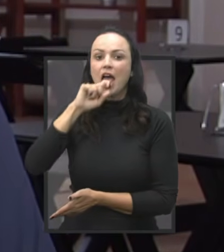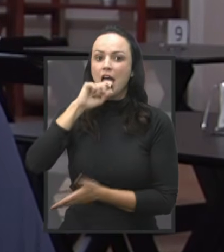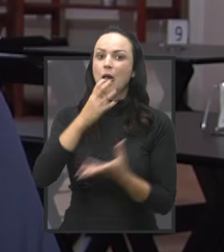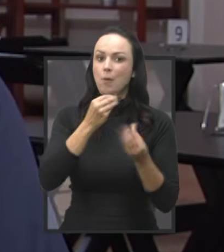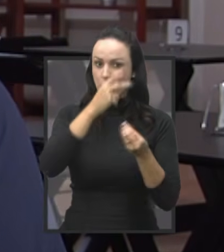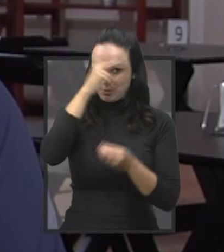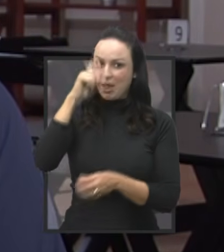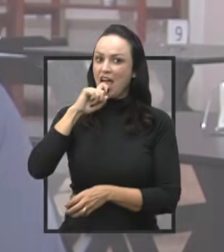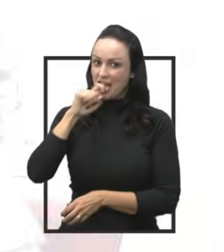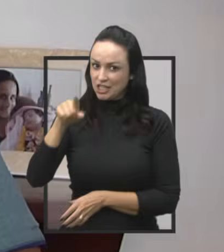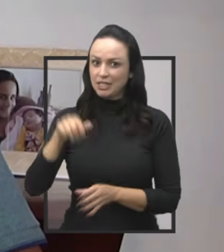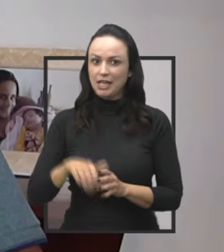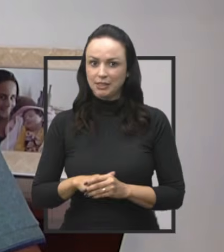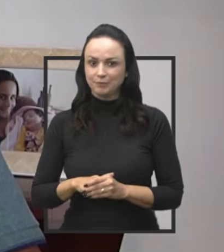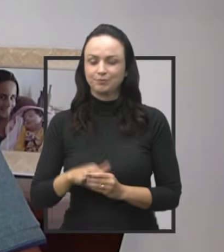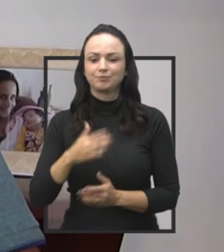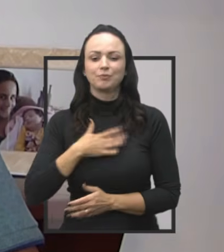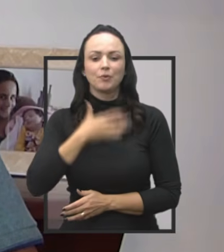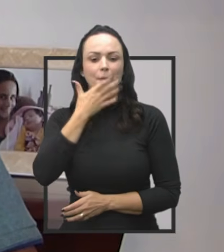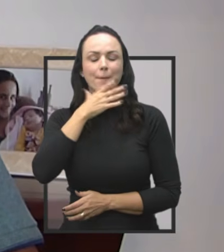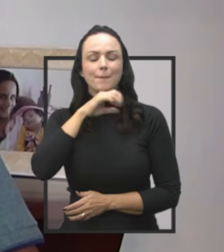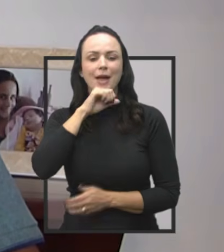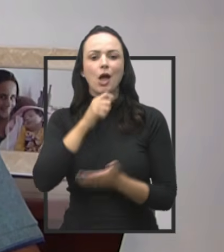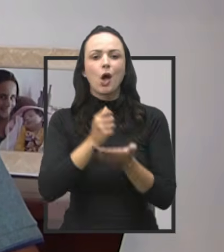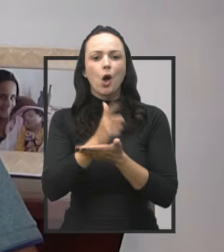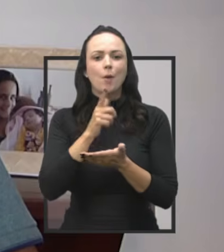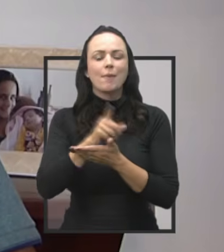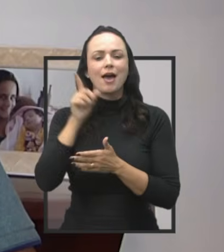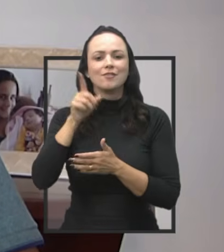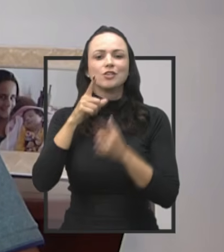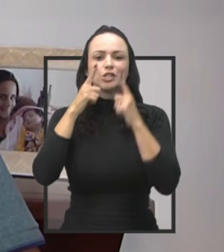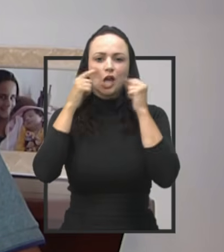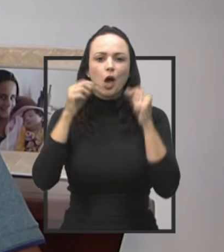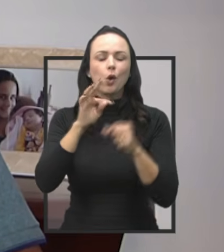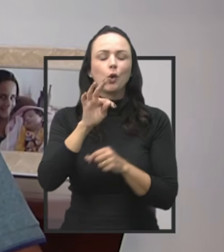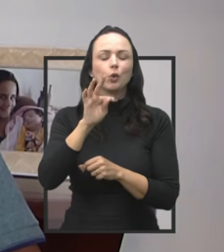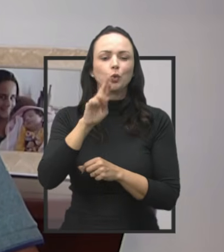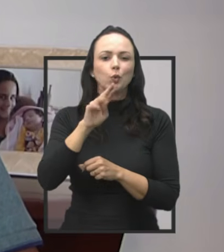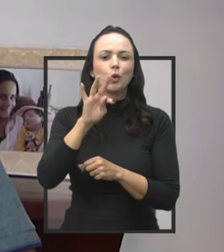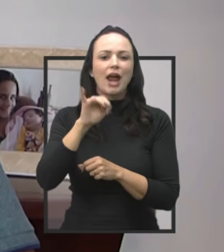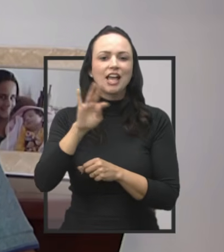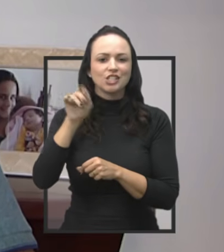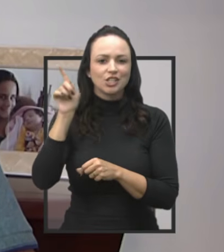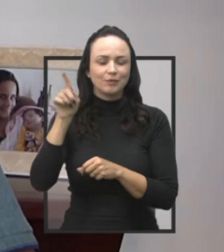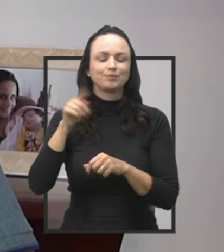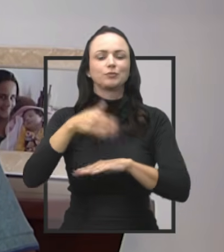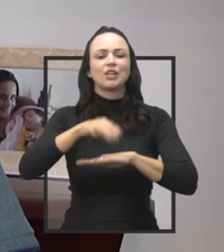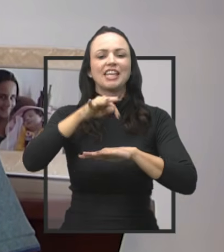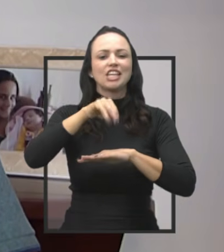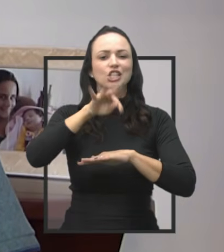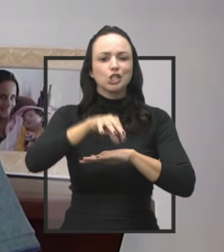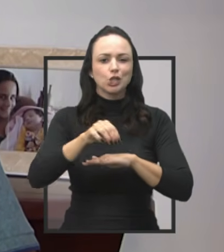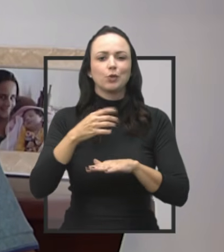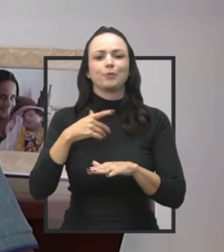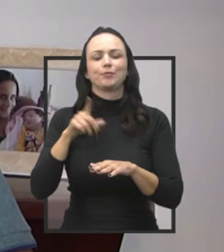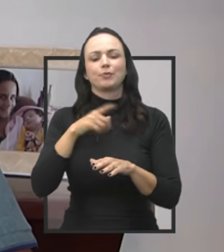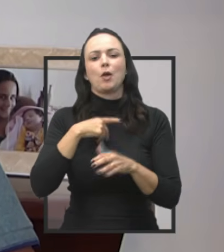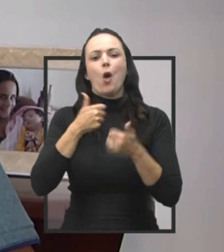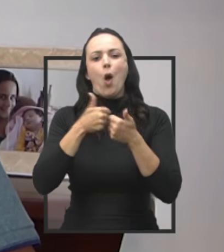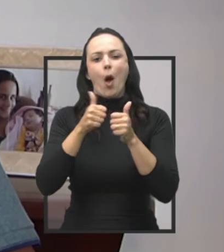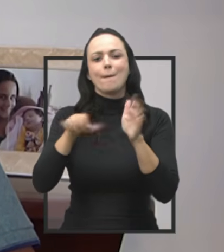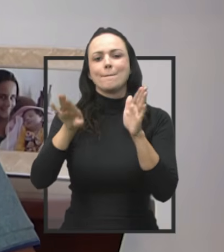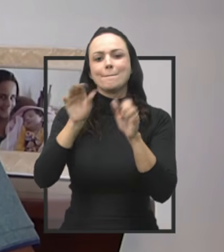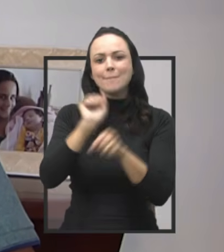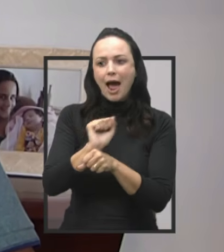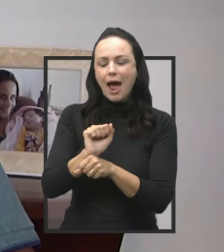inveja a muita gente, viu? Meu pai fazia compra em Jaú, lá no Turati, na Quintino. Ele parava o ônibus, ele pegava a compra do meu